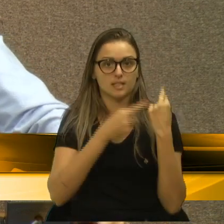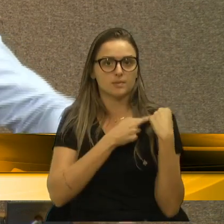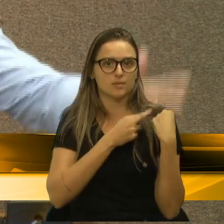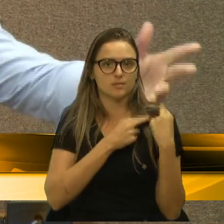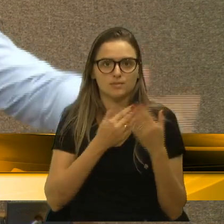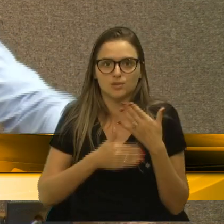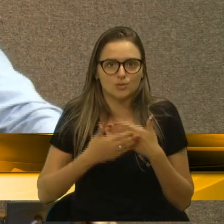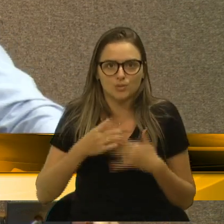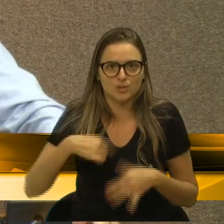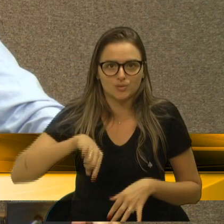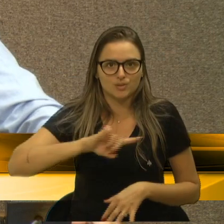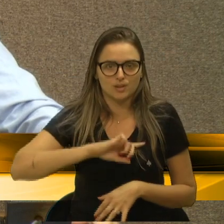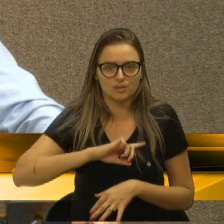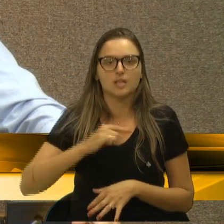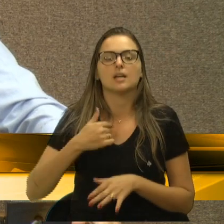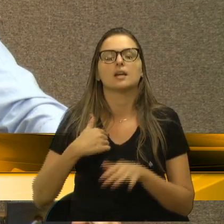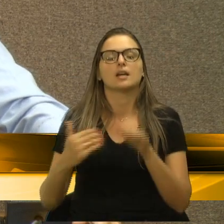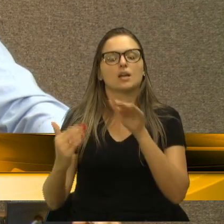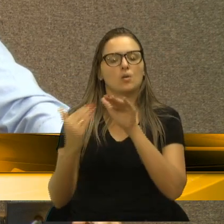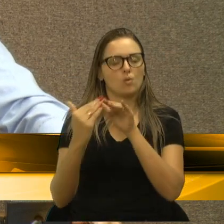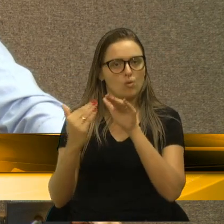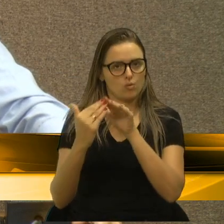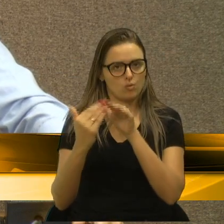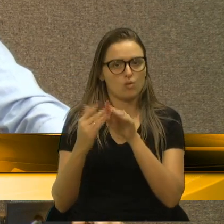e concordo também com o vereador Kiko,